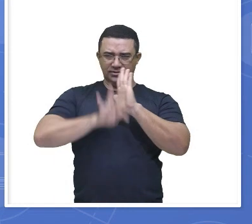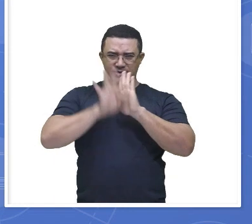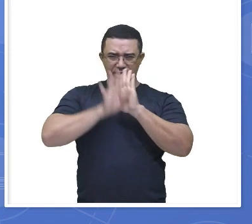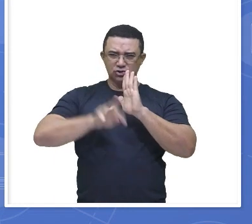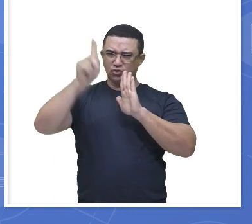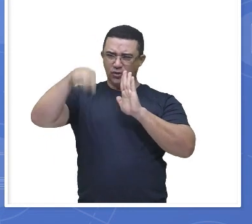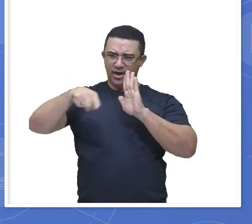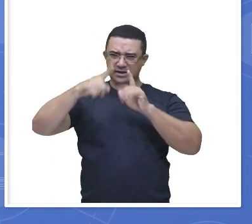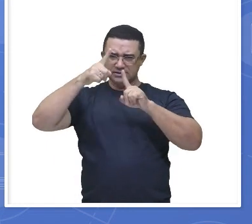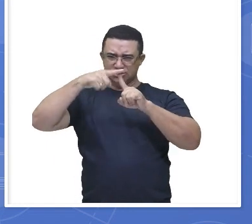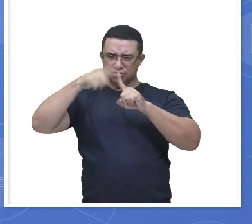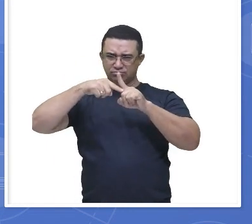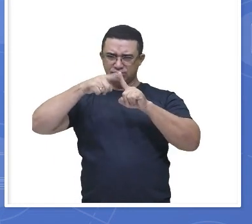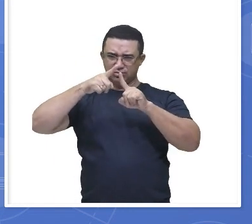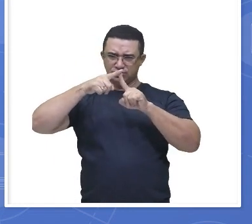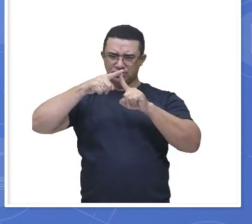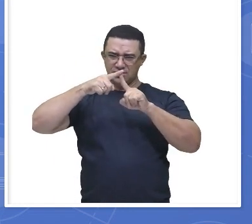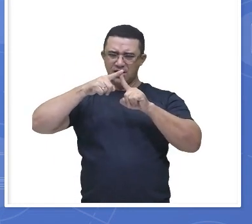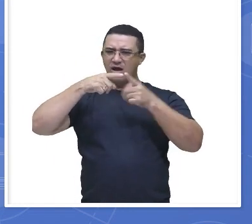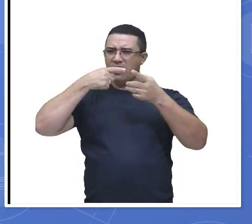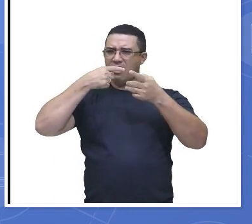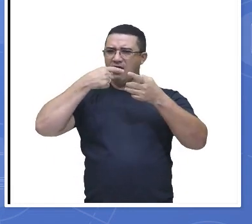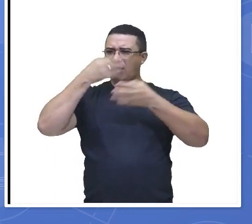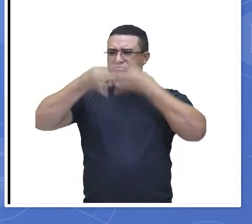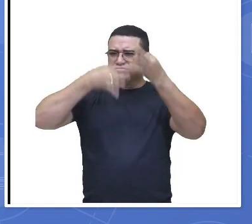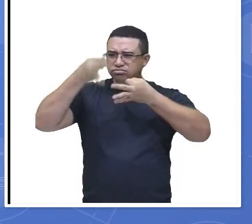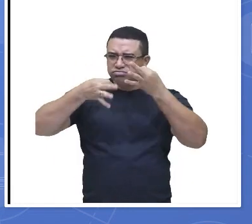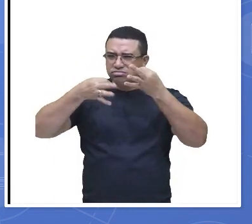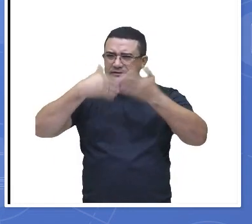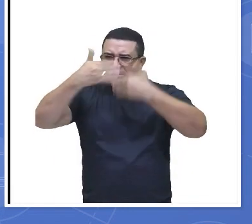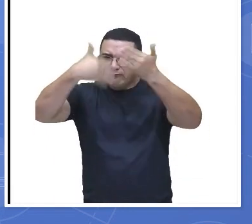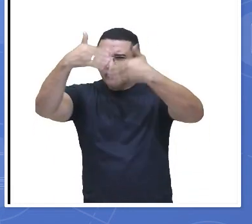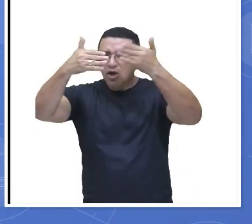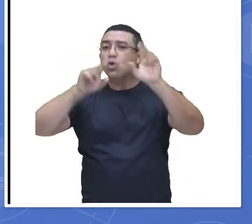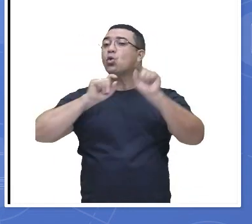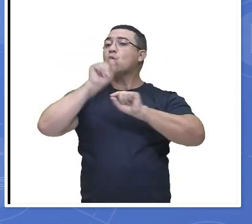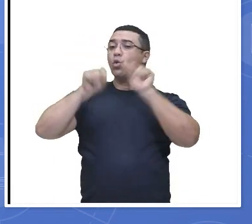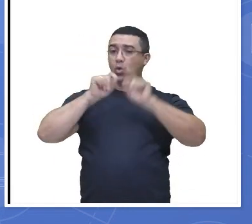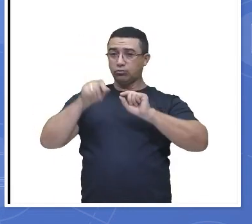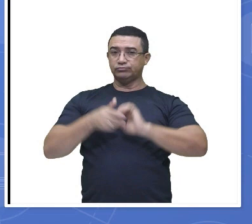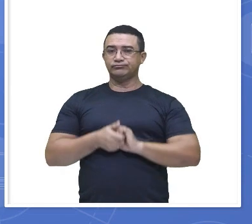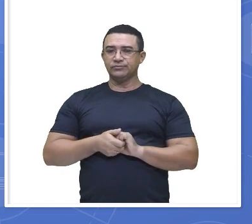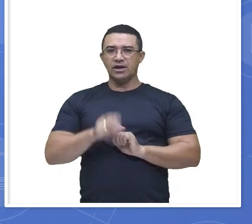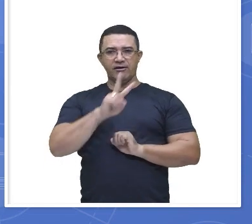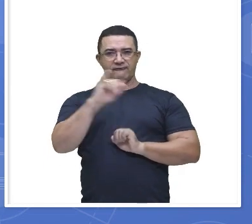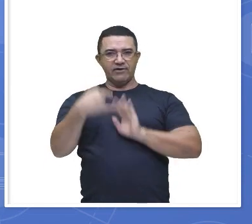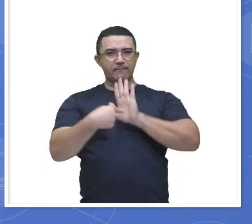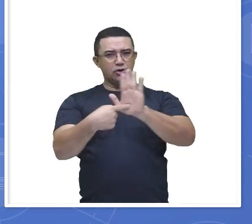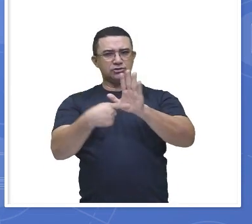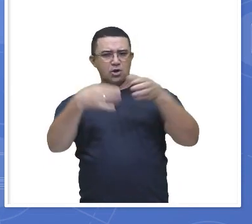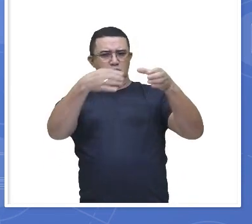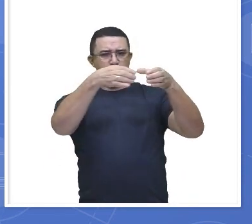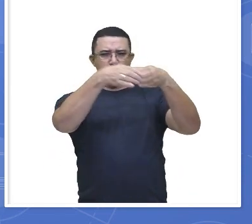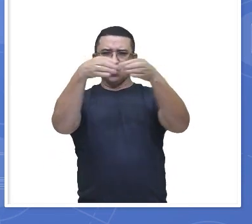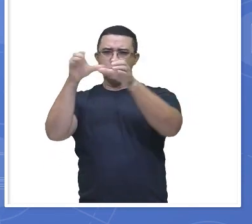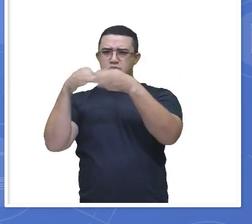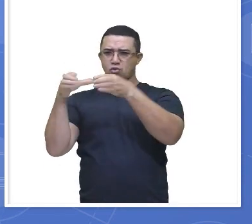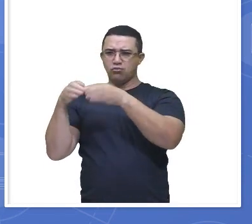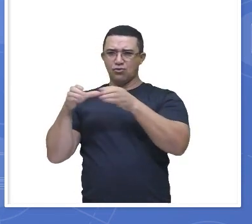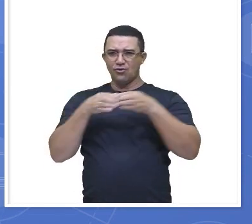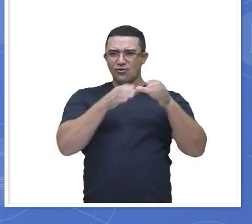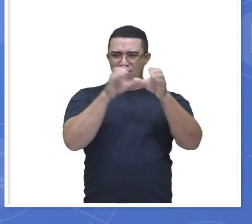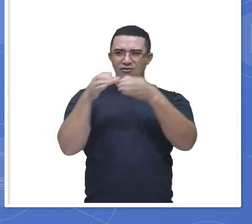tipo argumentativo vai se desenvolver? Ora, ele vai, em geral, apresentar um conjunto de argumentos.